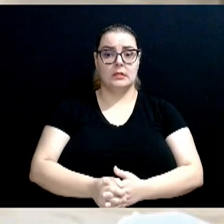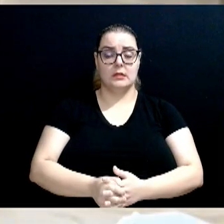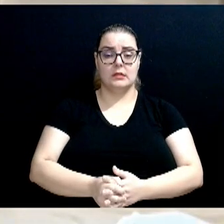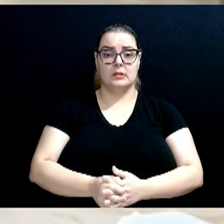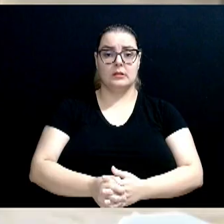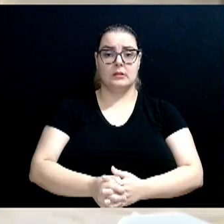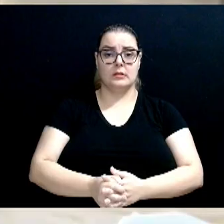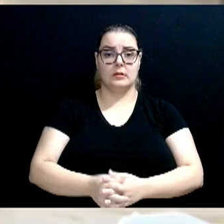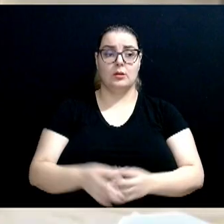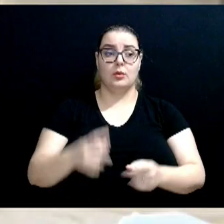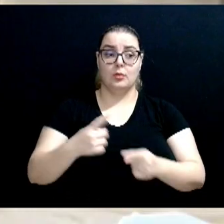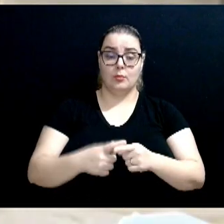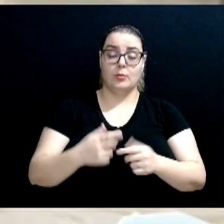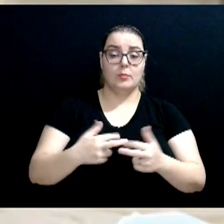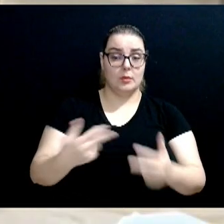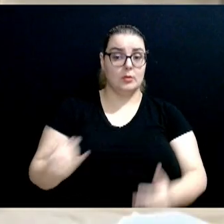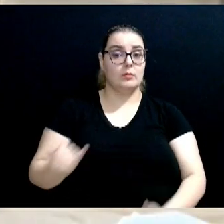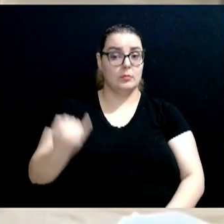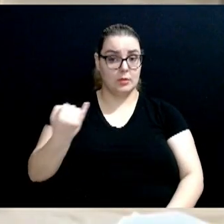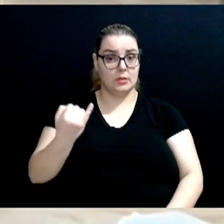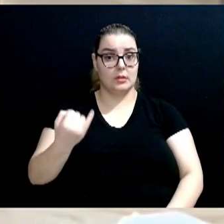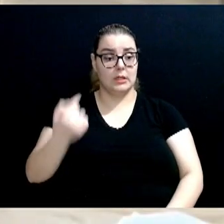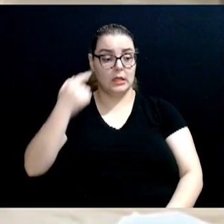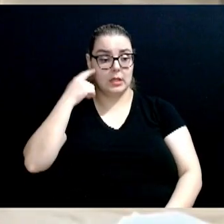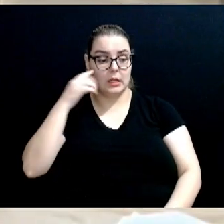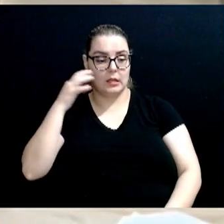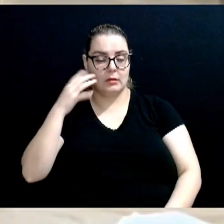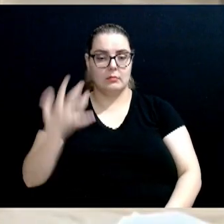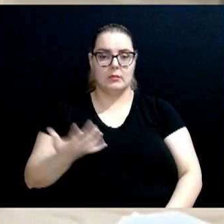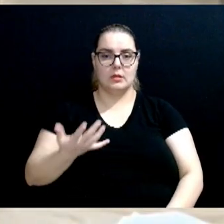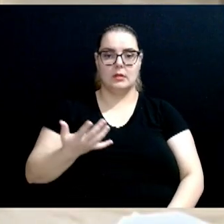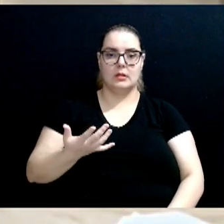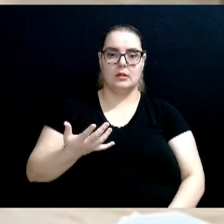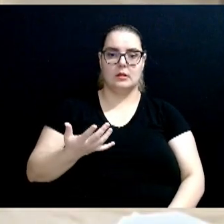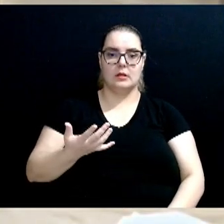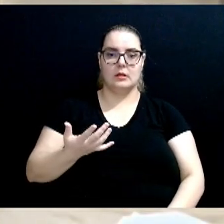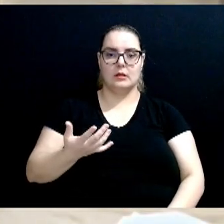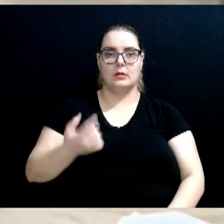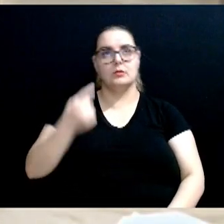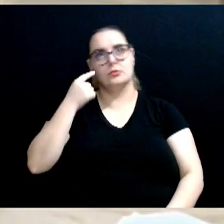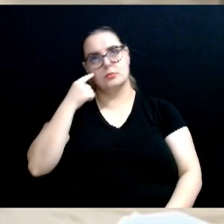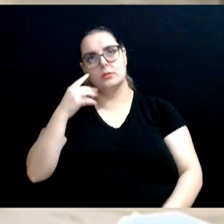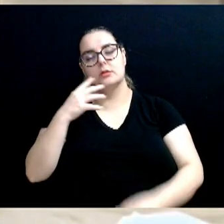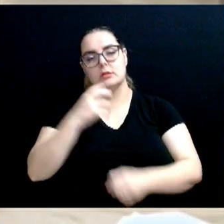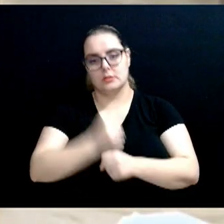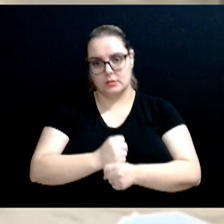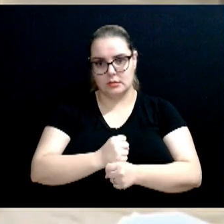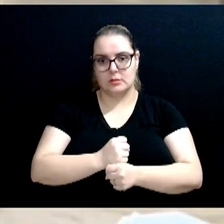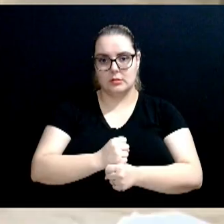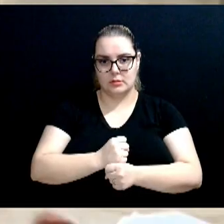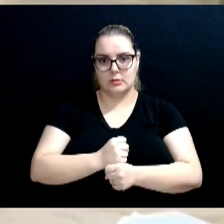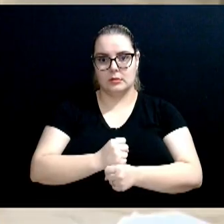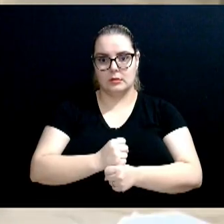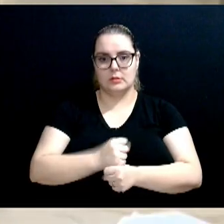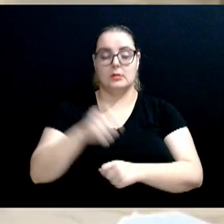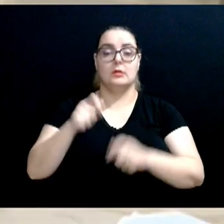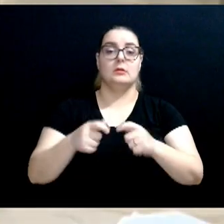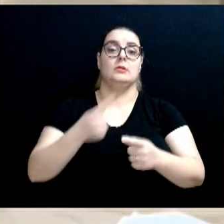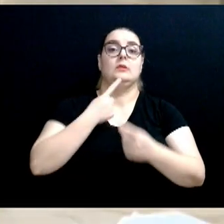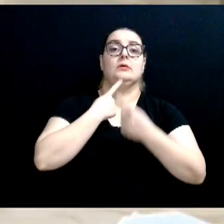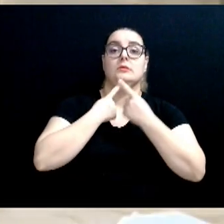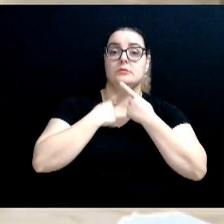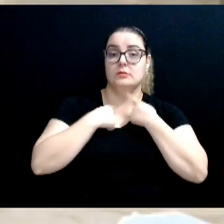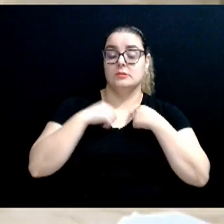coisa importante é a gente pensar que, assim, de uma forma geral, as pessoas têm o desejo de cuidar e de ser